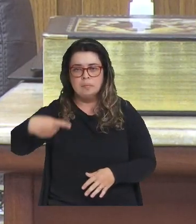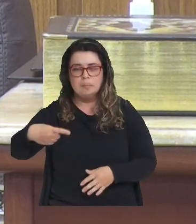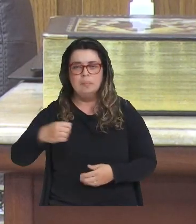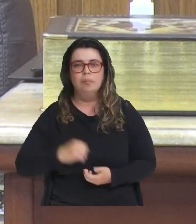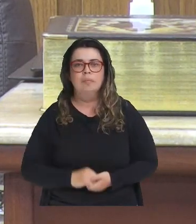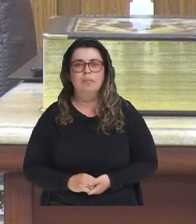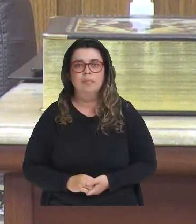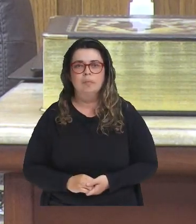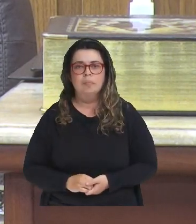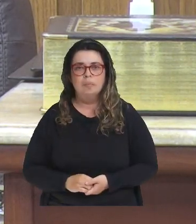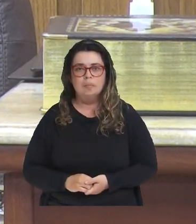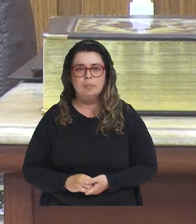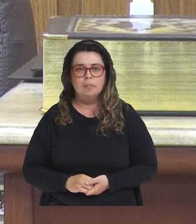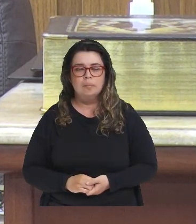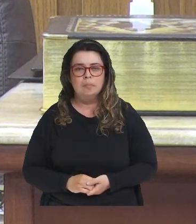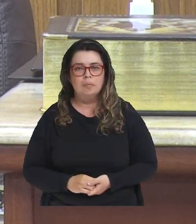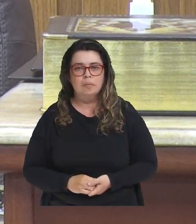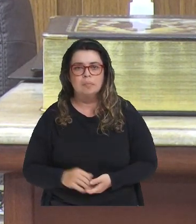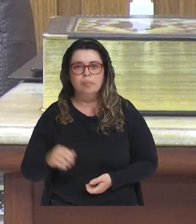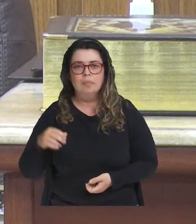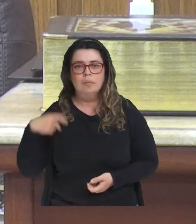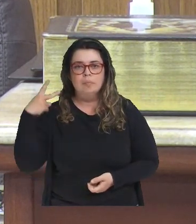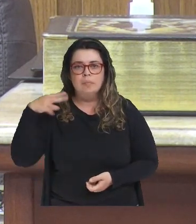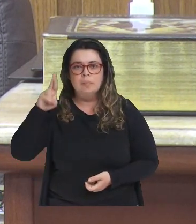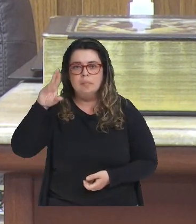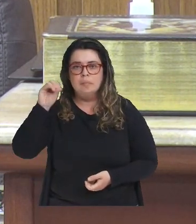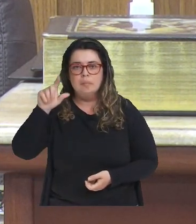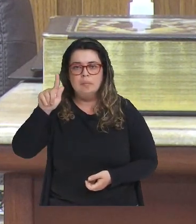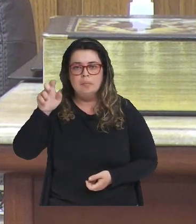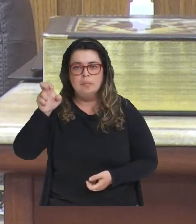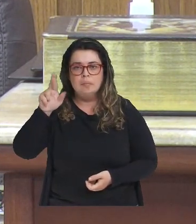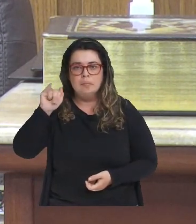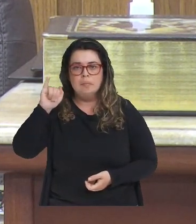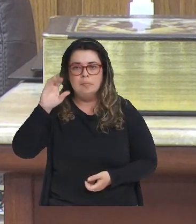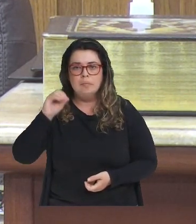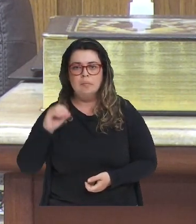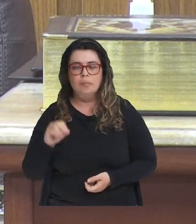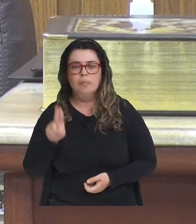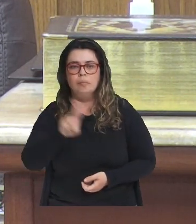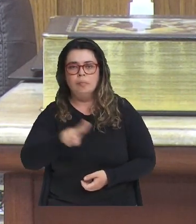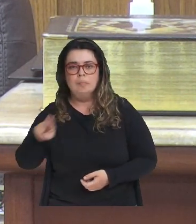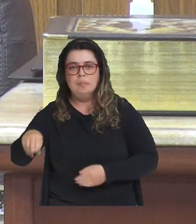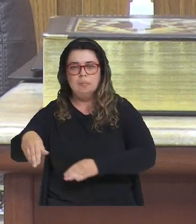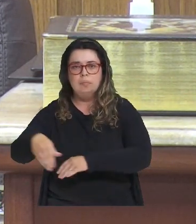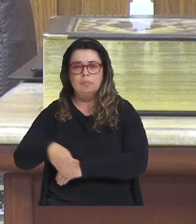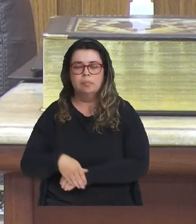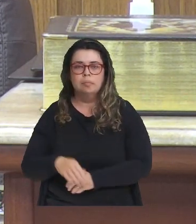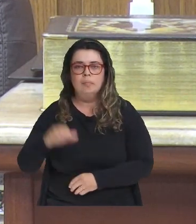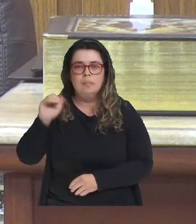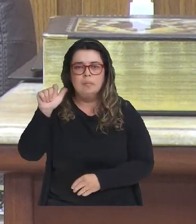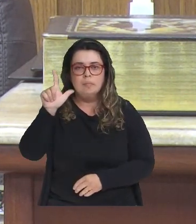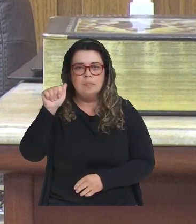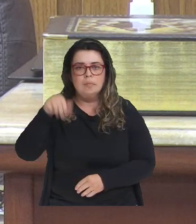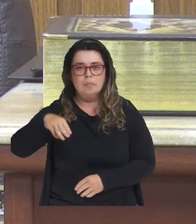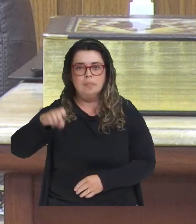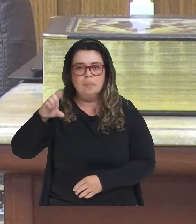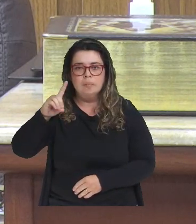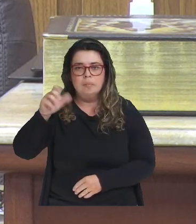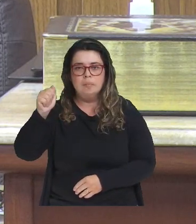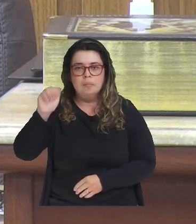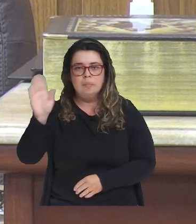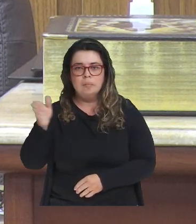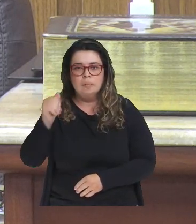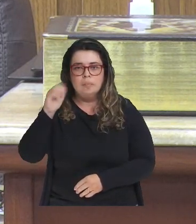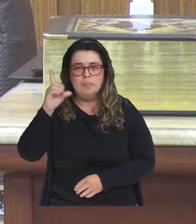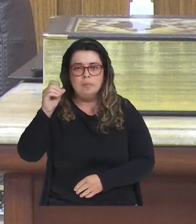191/2022, do vereador Rogério Garcia do Nascimento, dispõe sobre a denominação de Alameda Dr. Adolfo